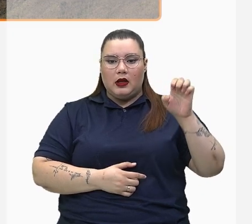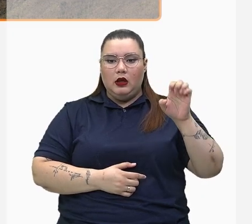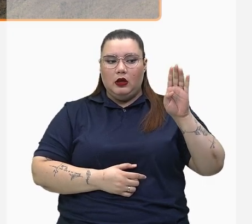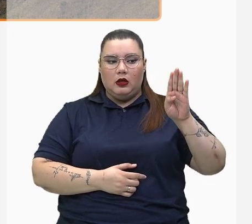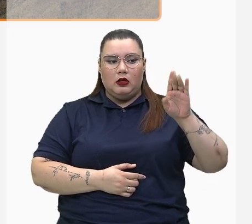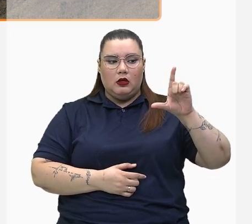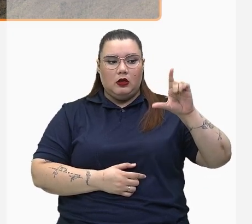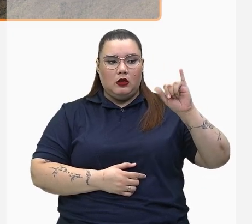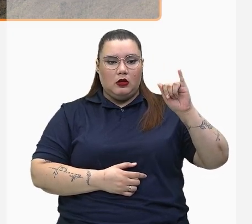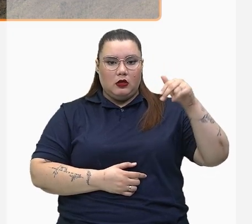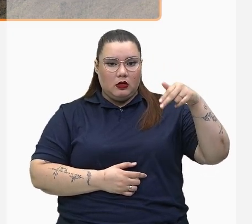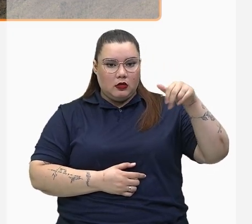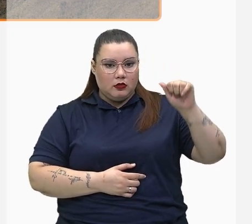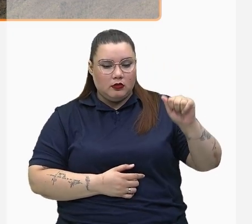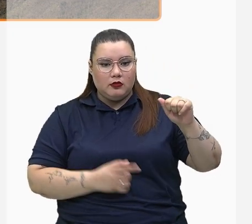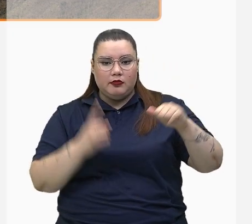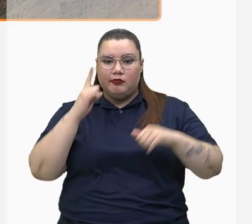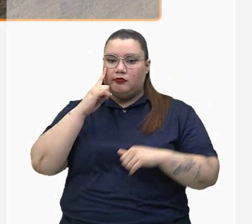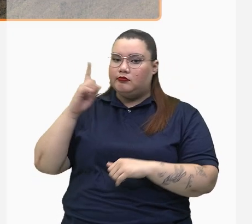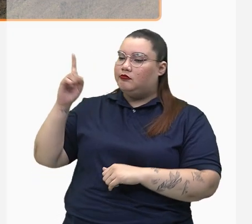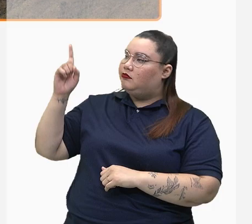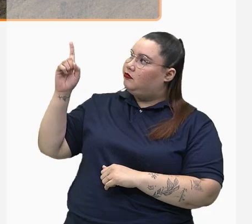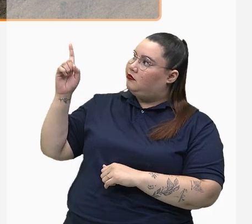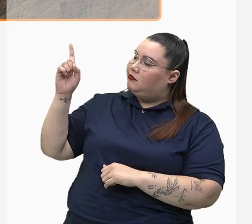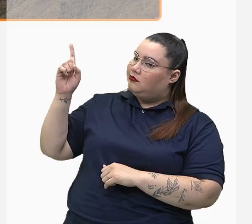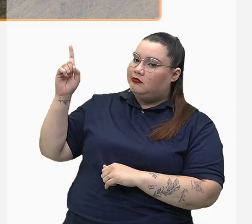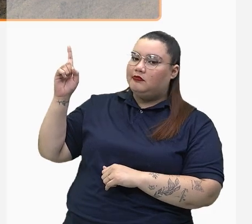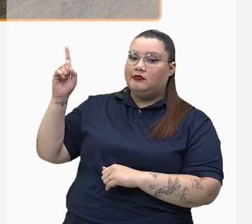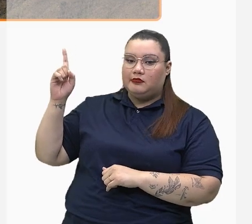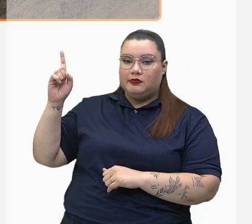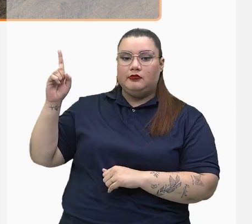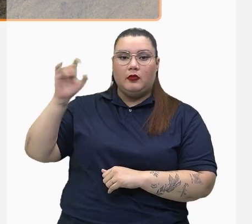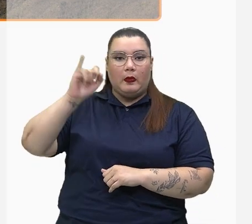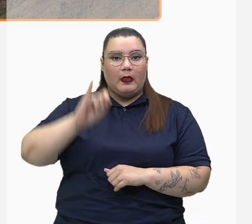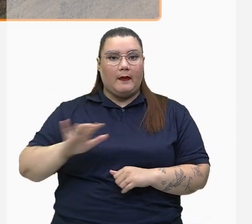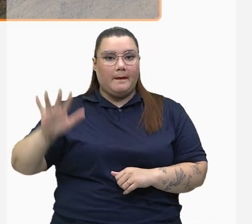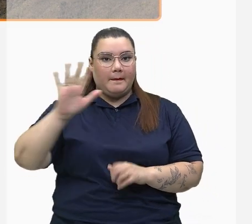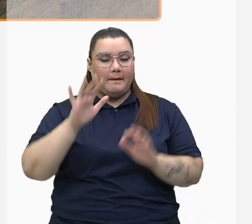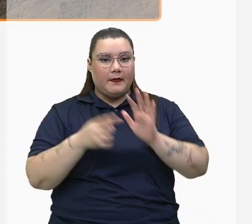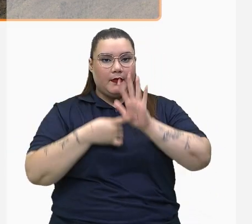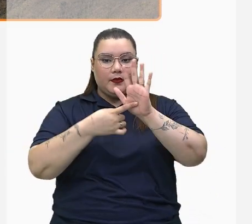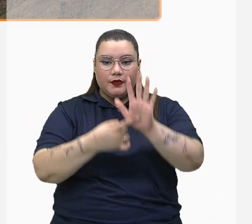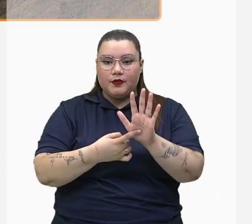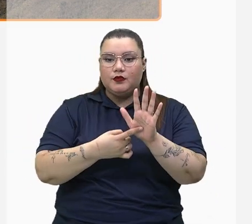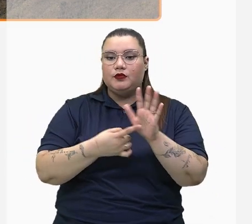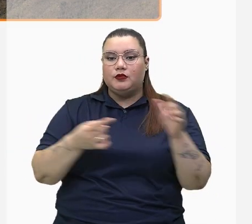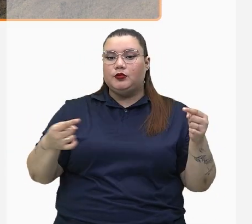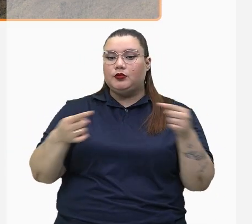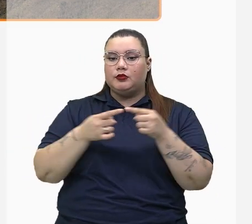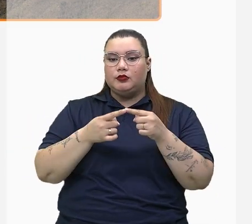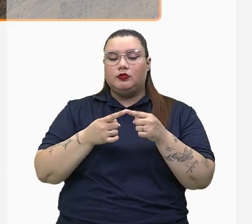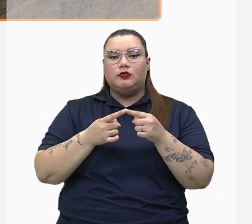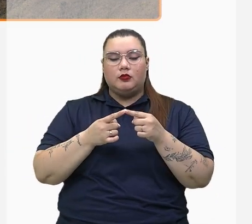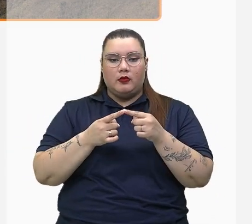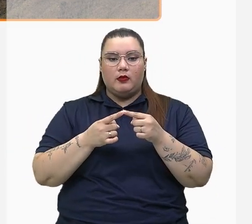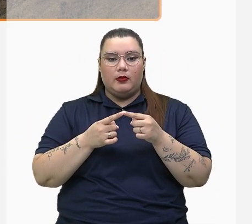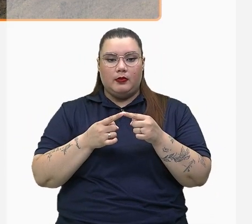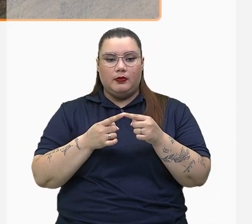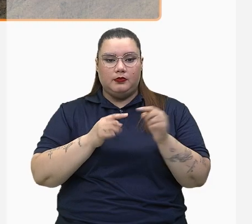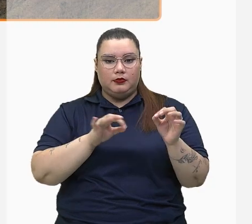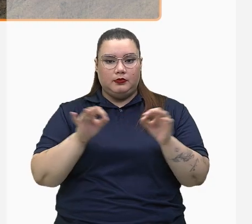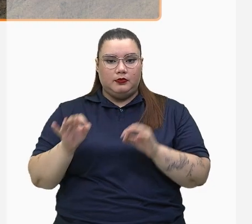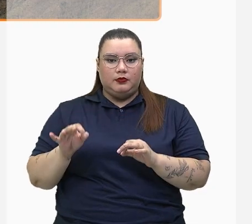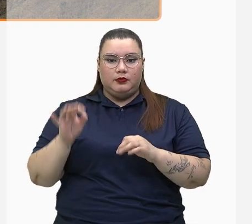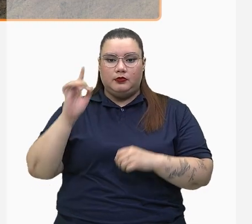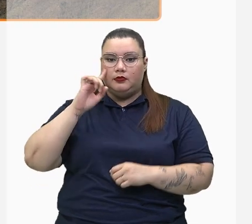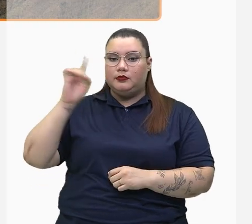território brasileiro. O Pico da Neblina, que vocês podem observar a imagem aí do